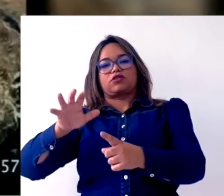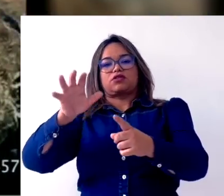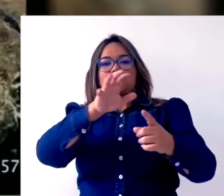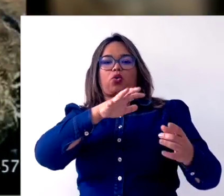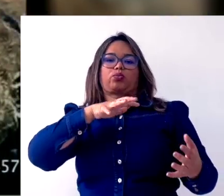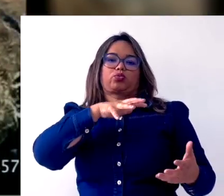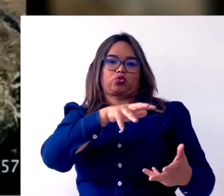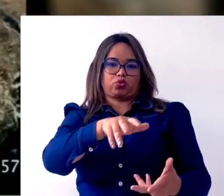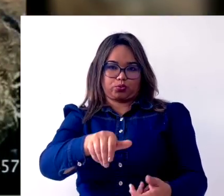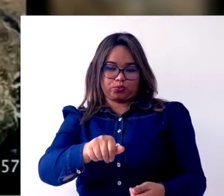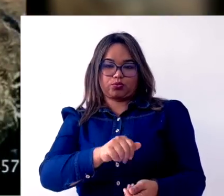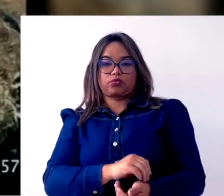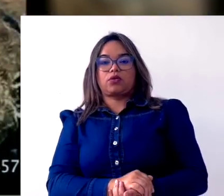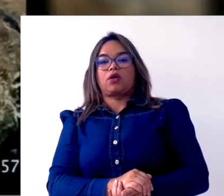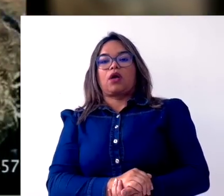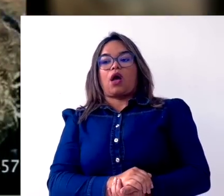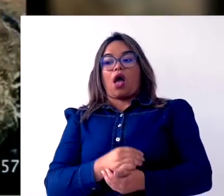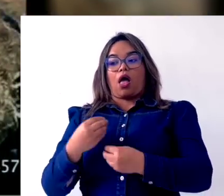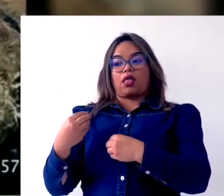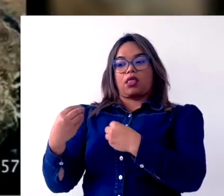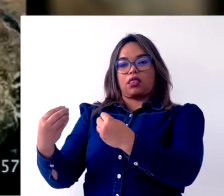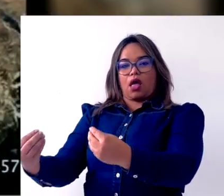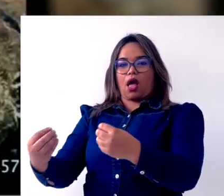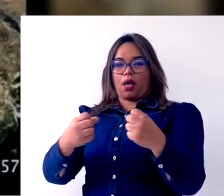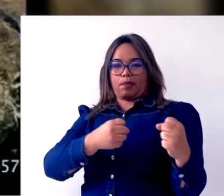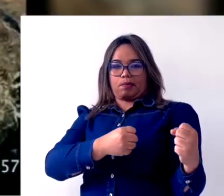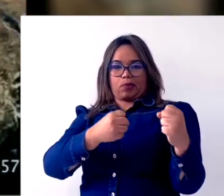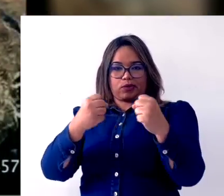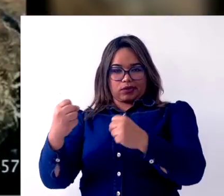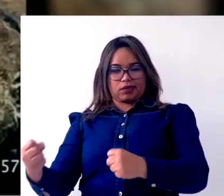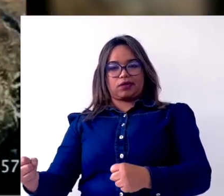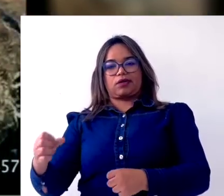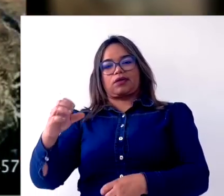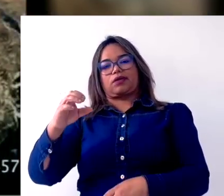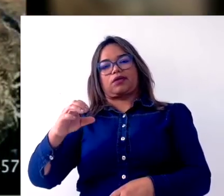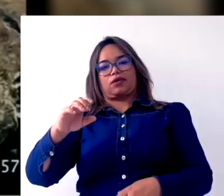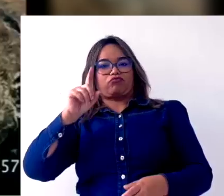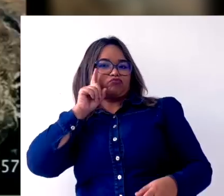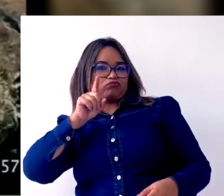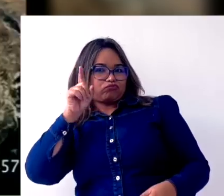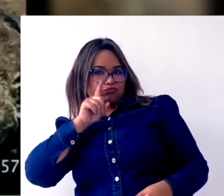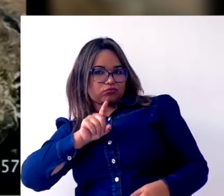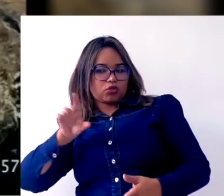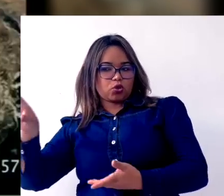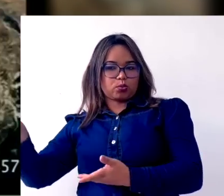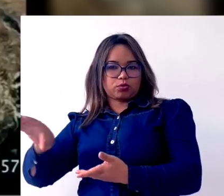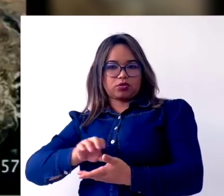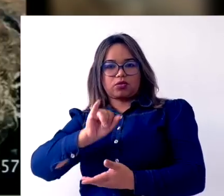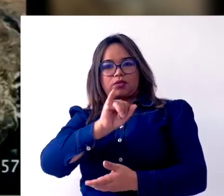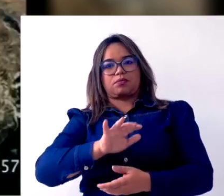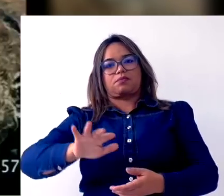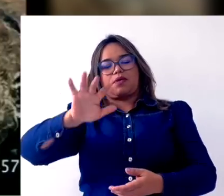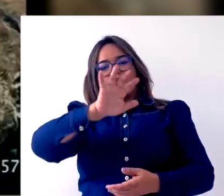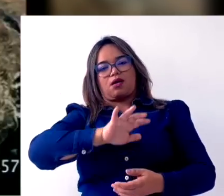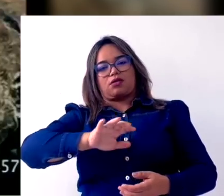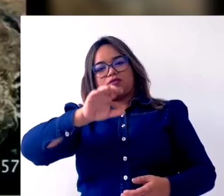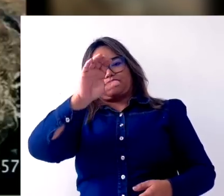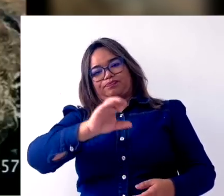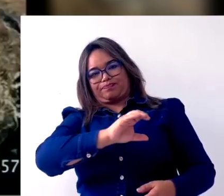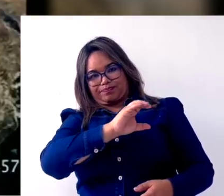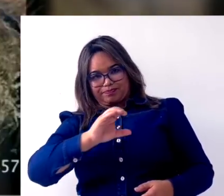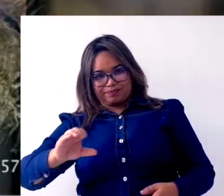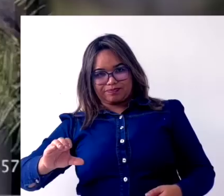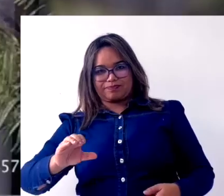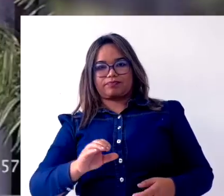diz Apocalipse 13:15, para dar fôlego à imagem da besta, para que a imagem da besta pudesse